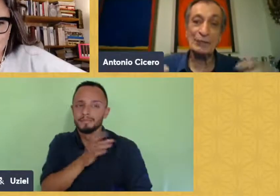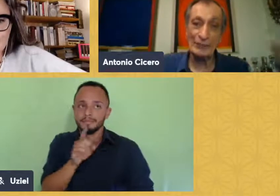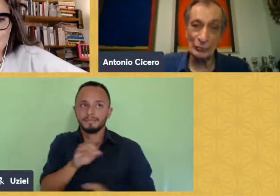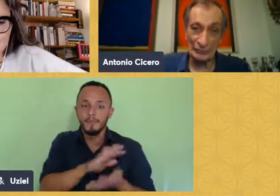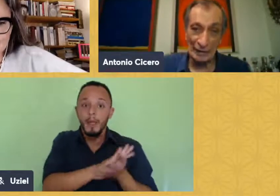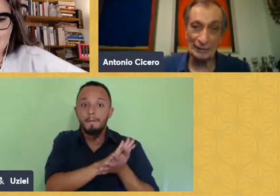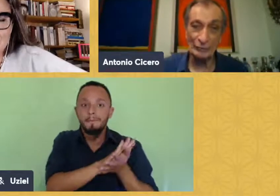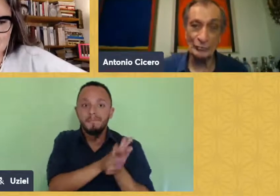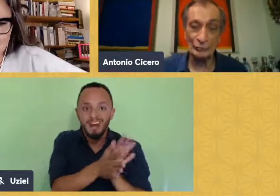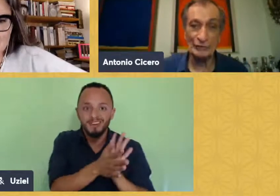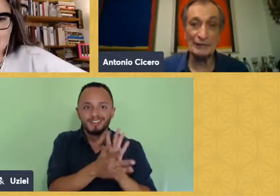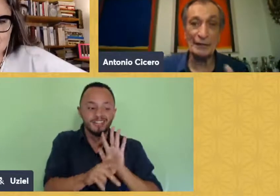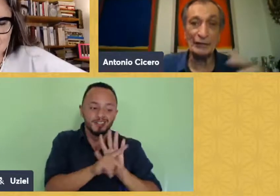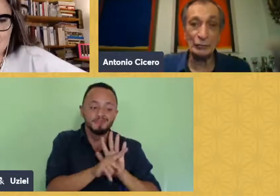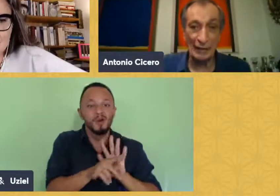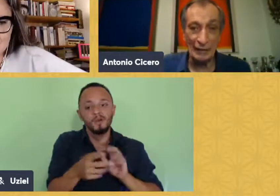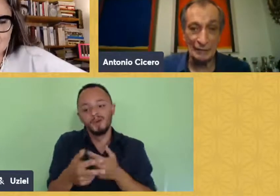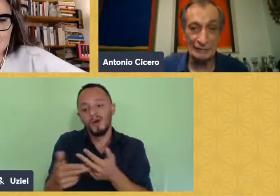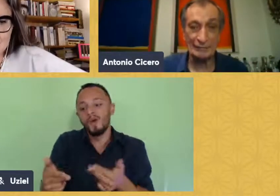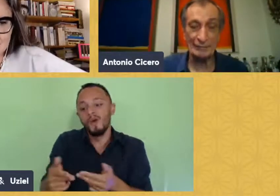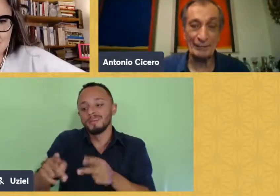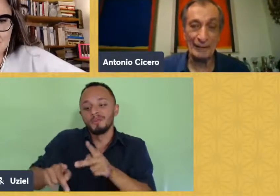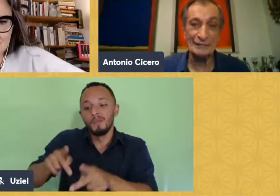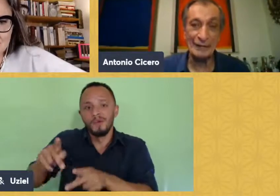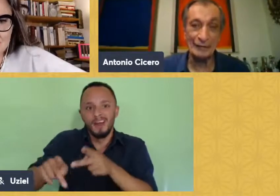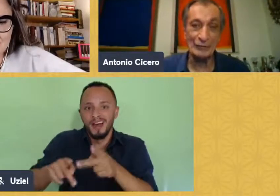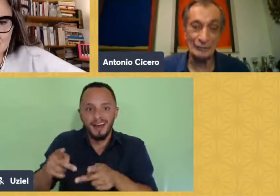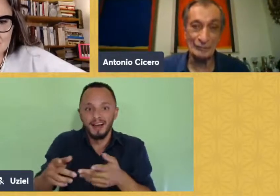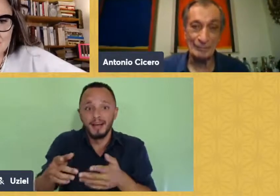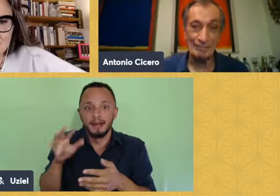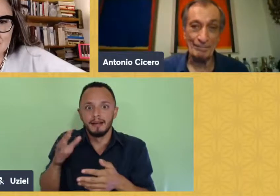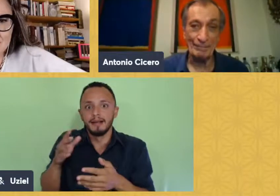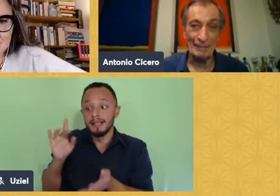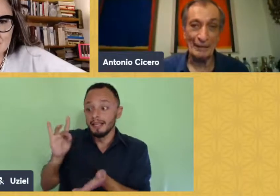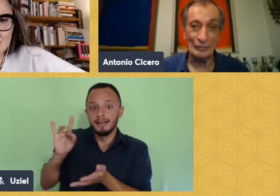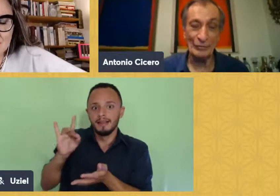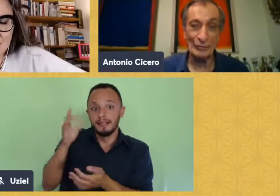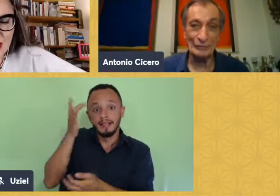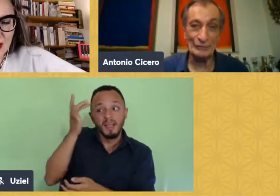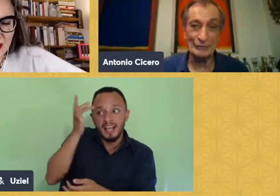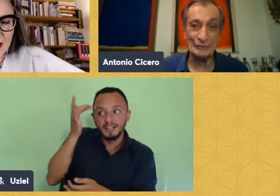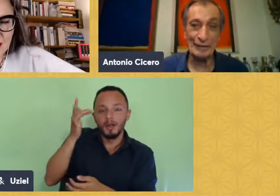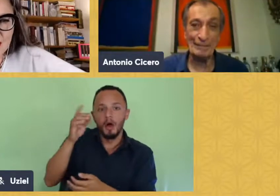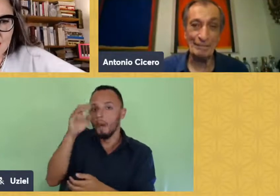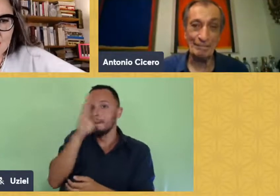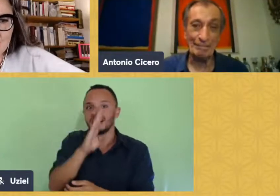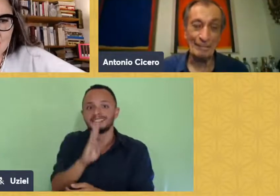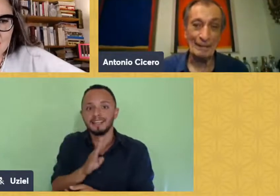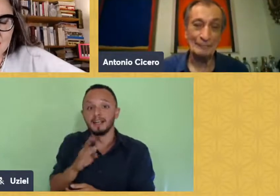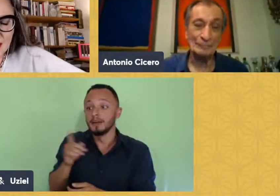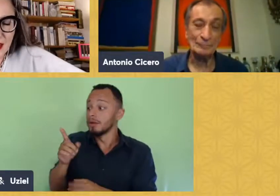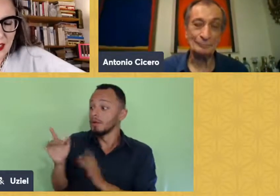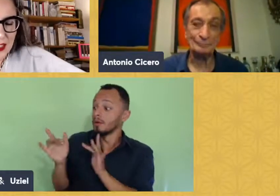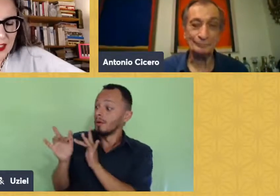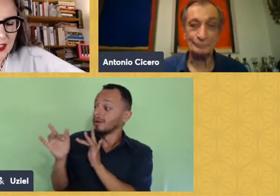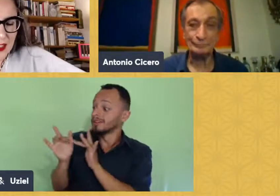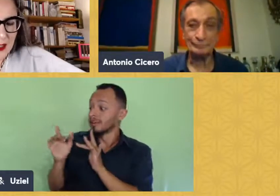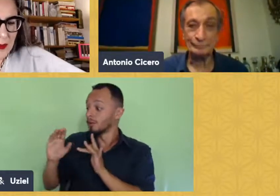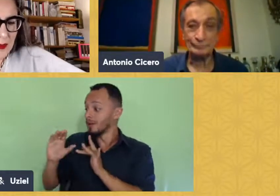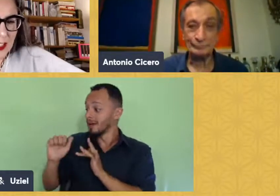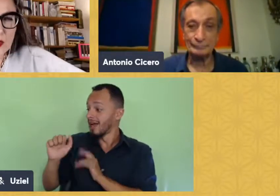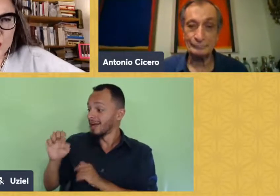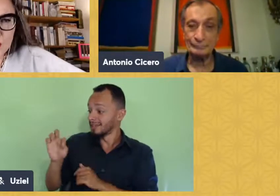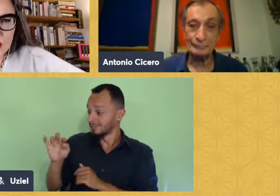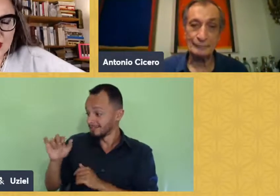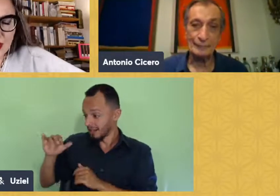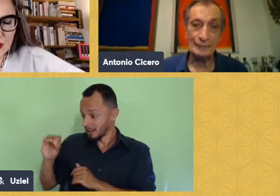Dos amigos, dos intelectuais brasileiros. Curioso isso, né?